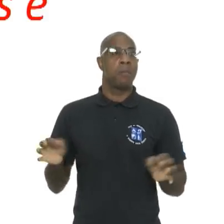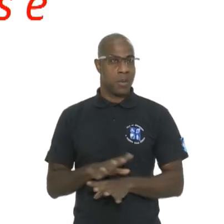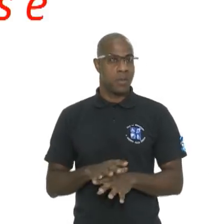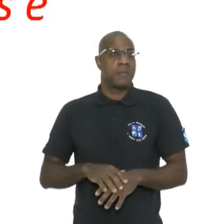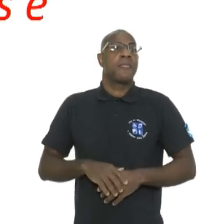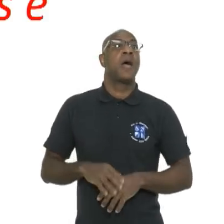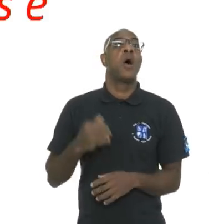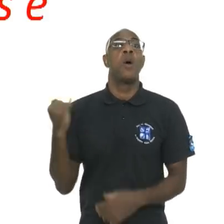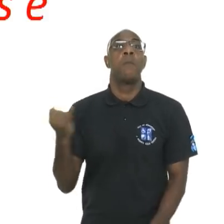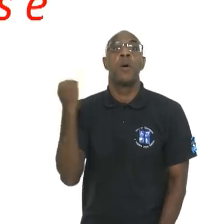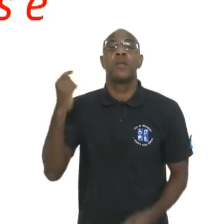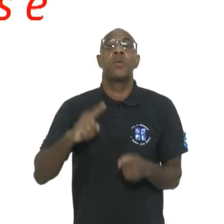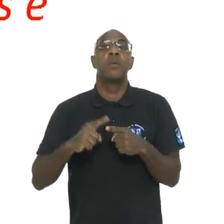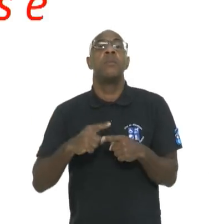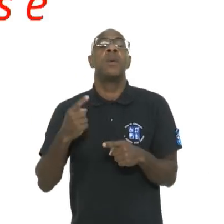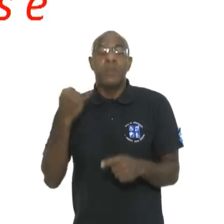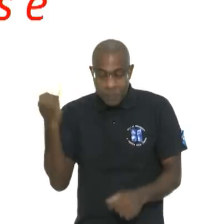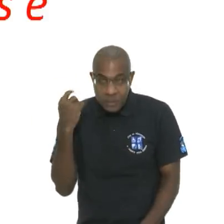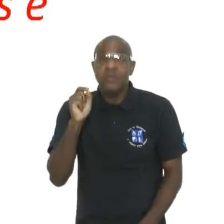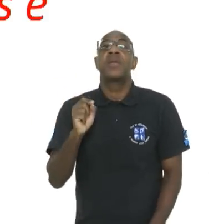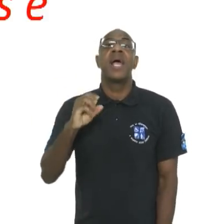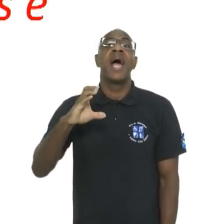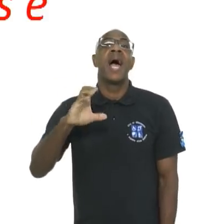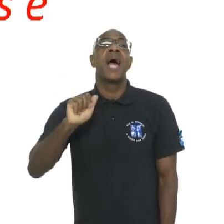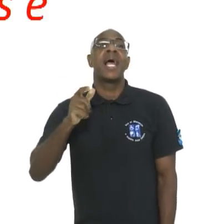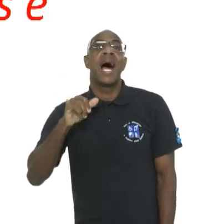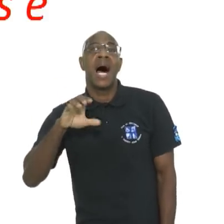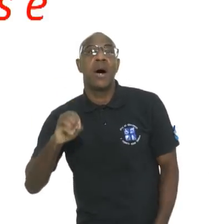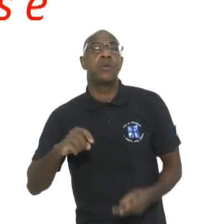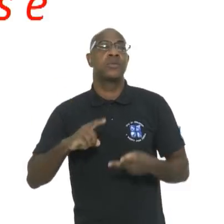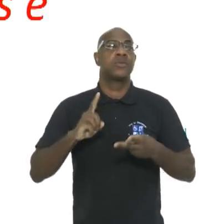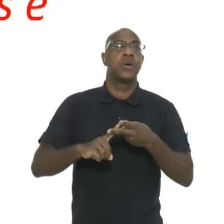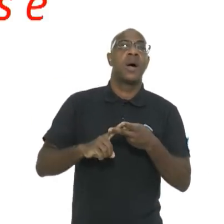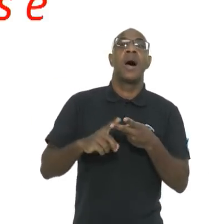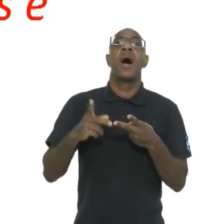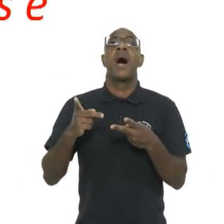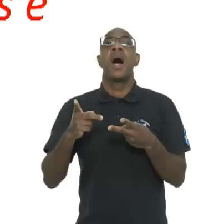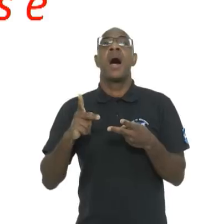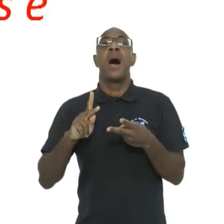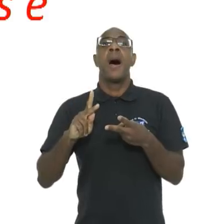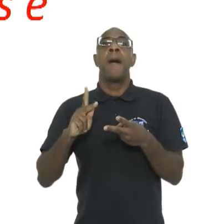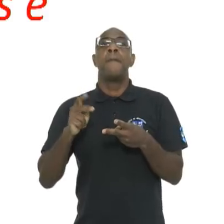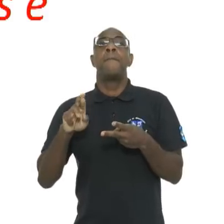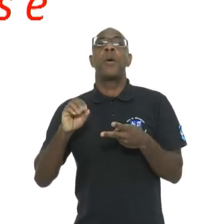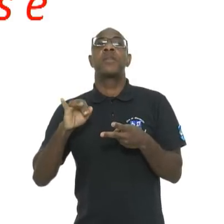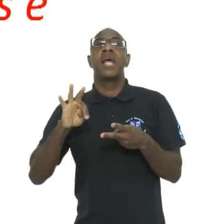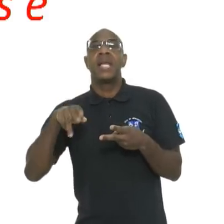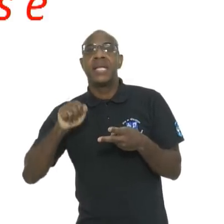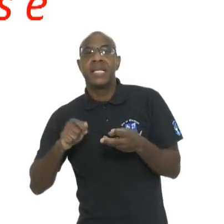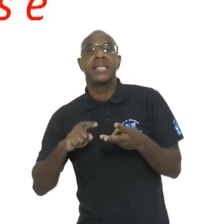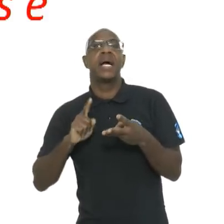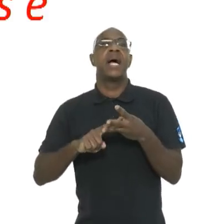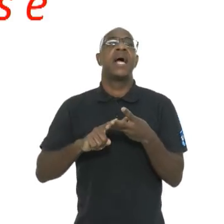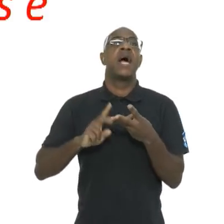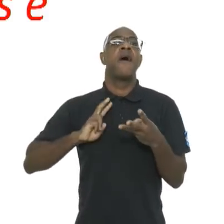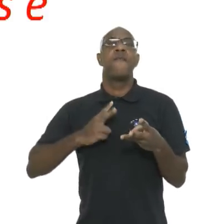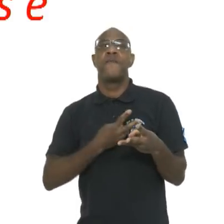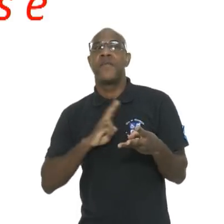o cálcio, o fósforo, as proteínas e as vitaminas. São derivados do leite, portanto,